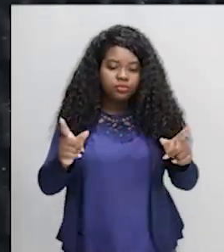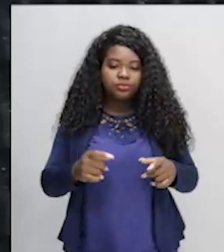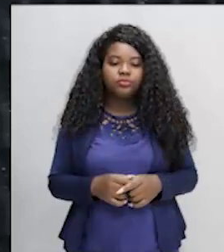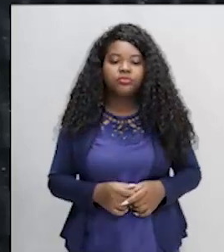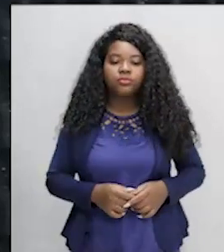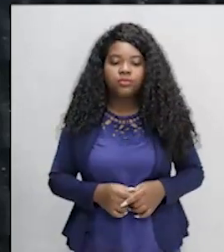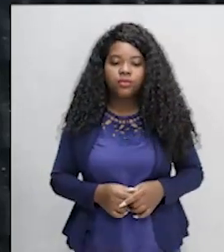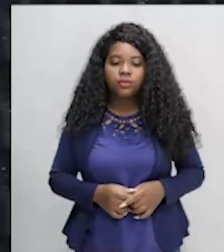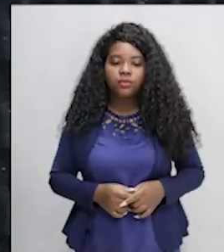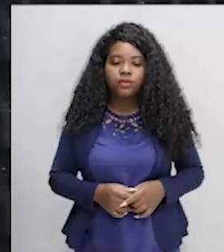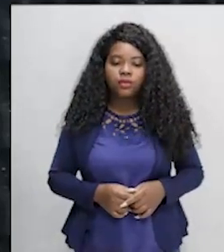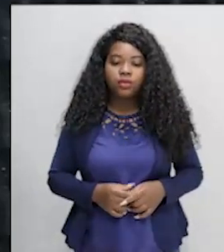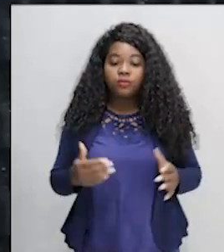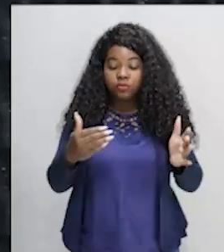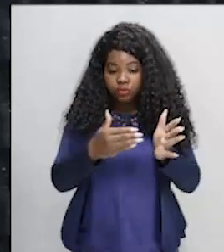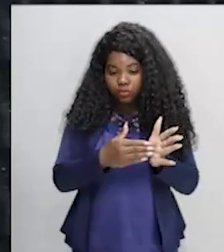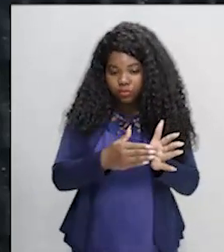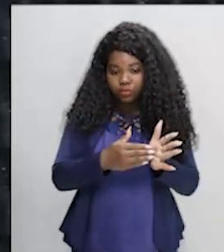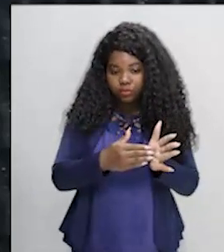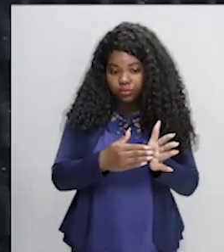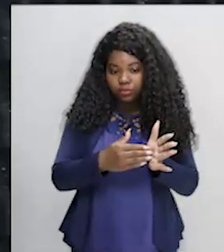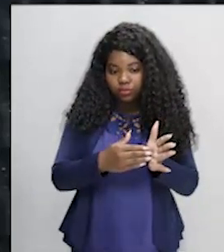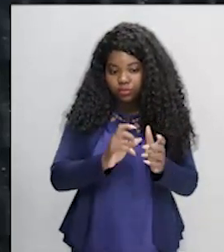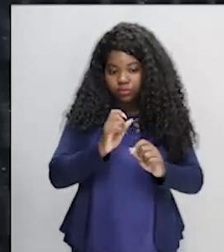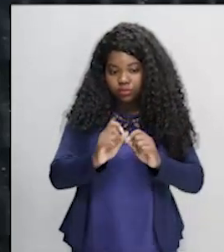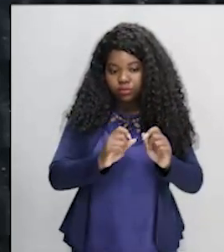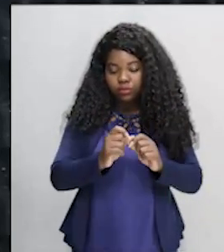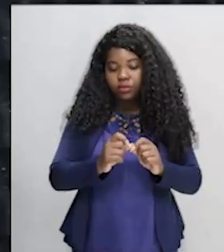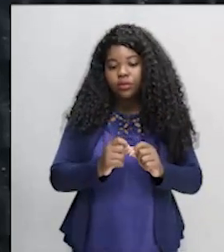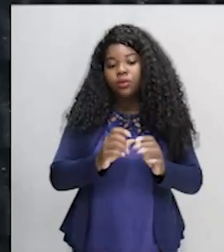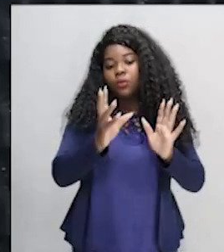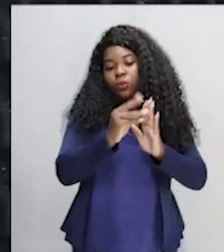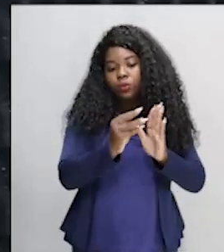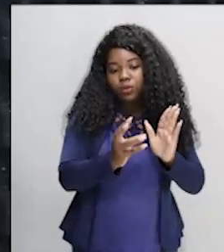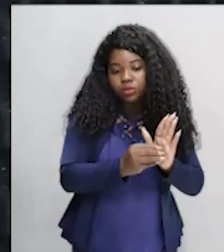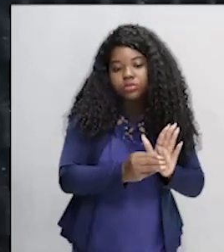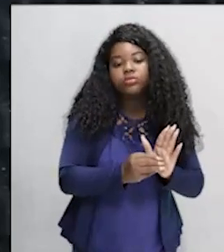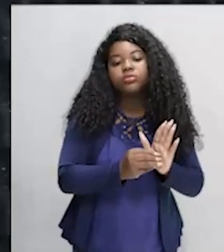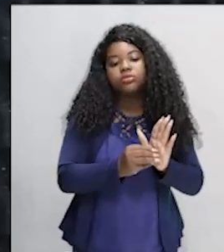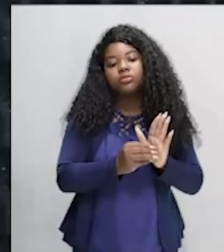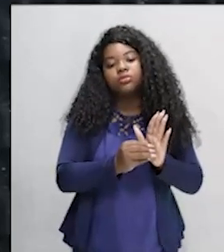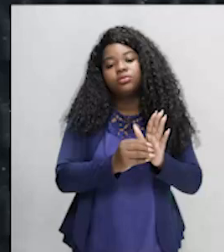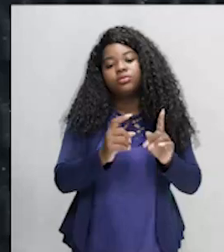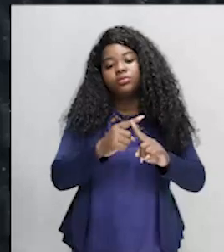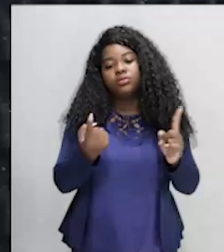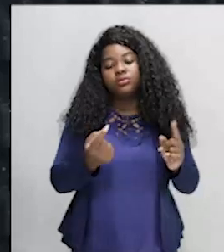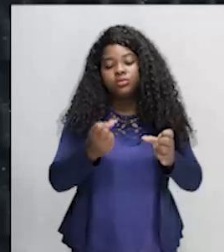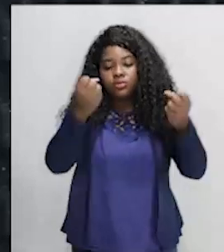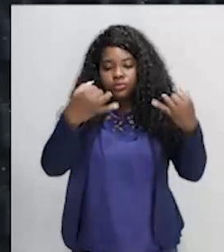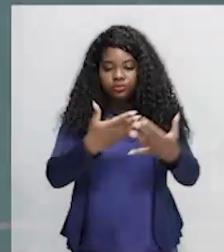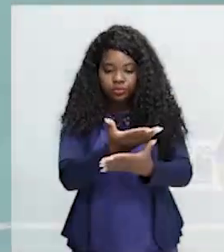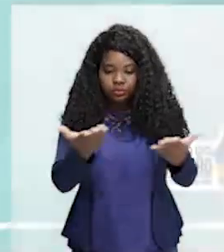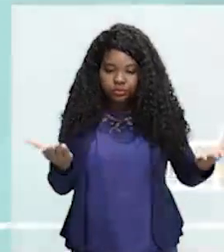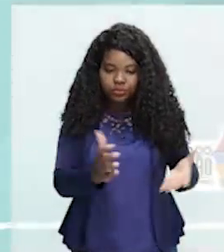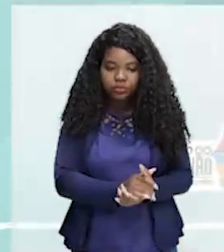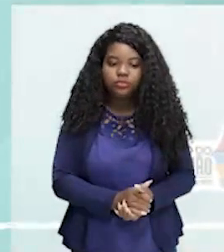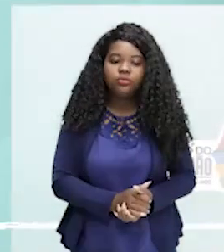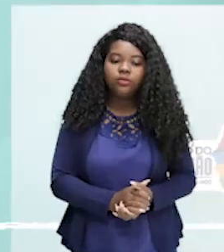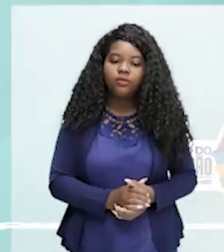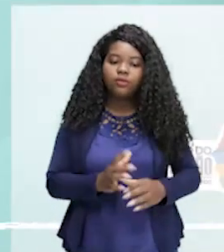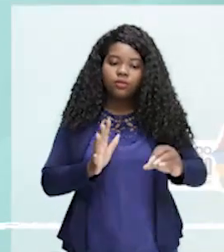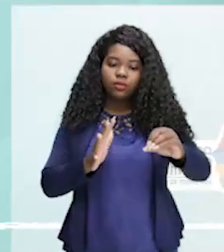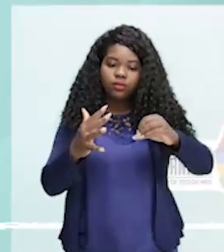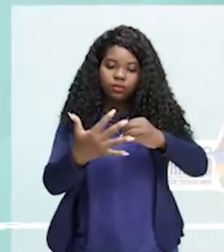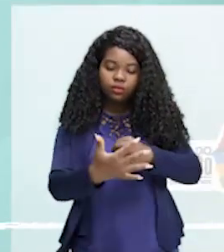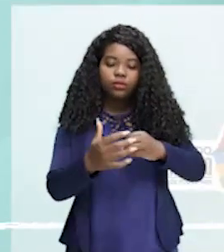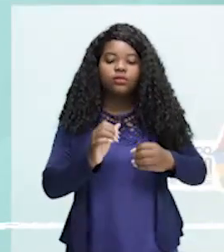Bom, eu vou finalizar essa parte com um conteúdo que a gente tem uma aula específica, mas vou dar uma pincelada. Em tempo de